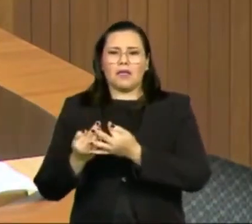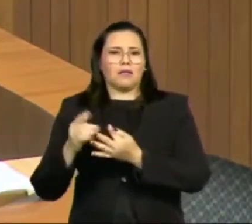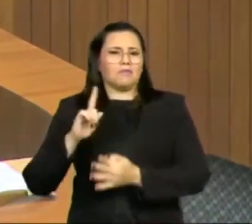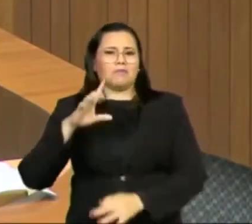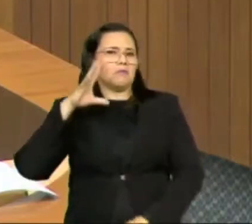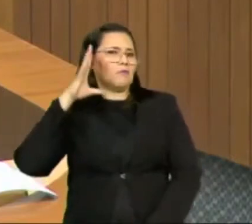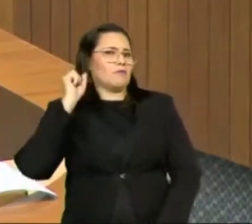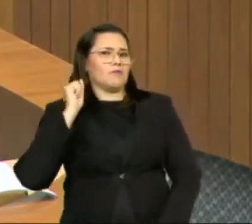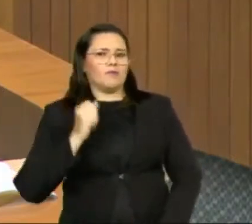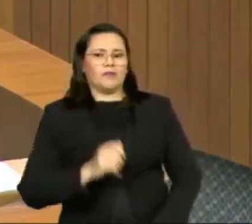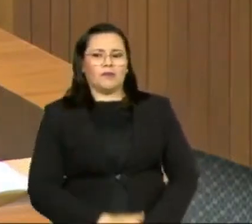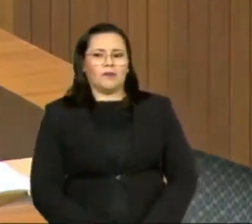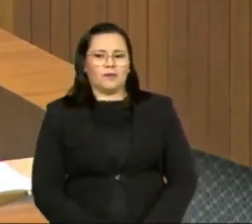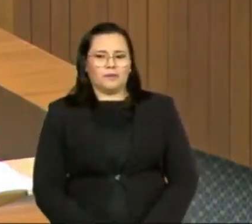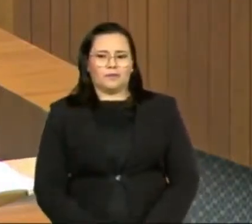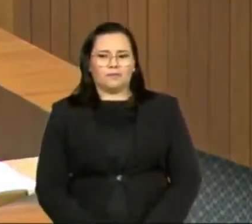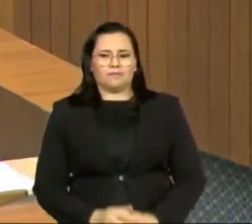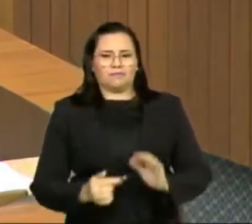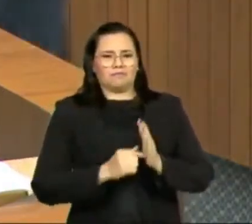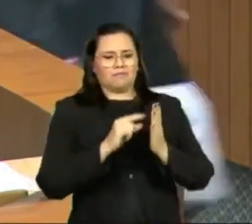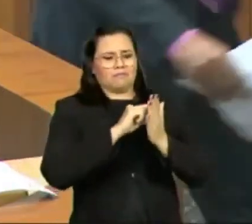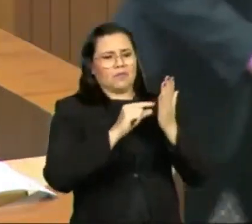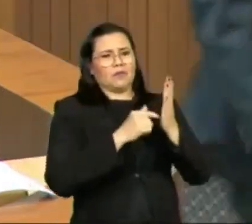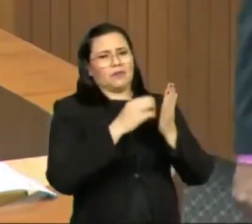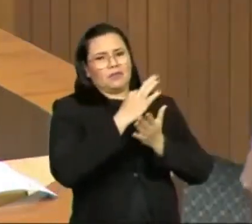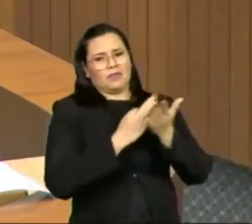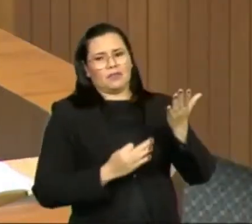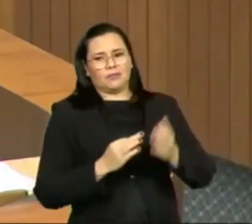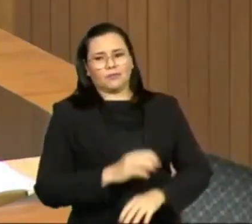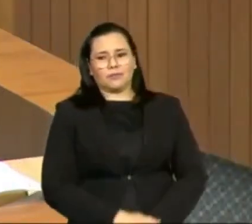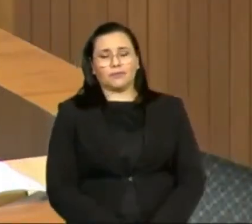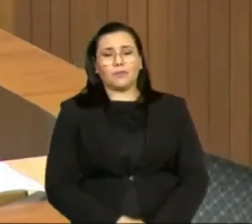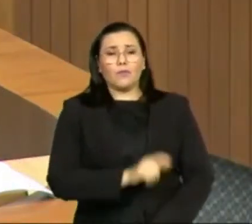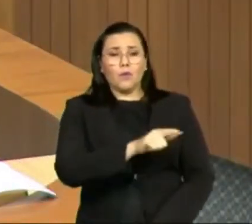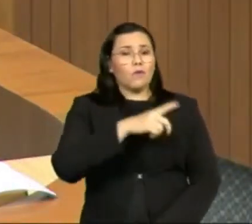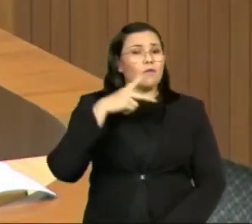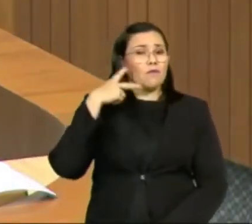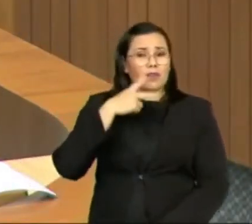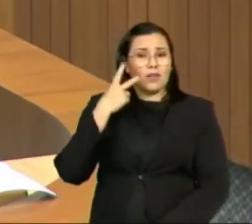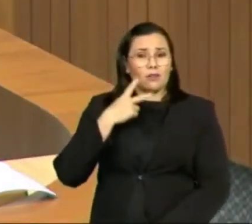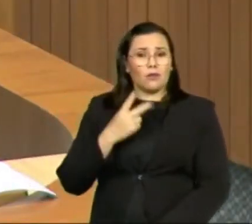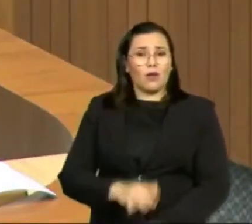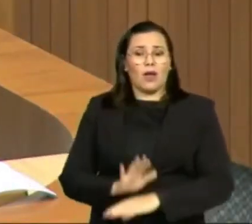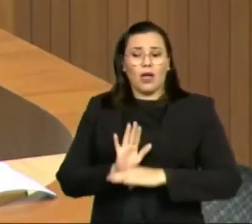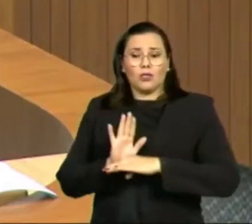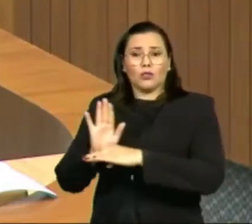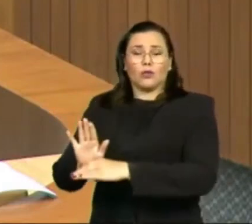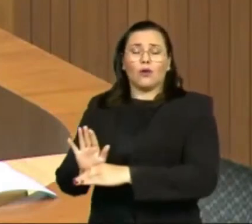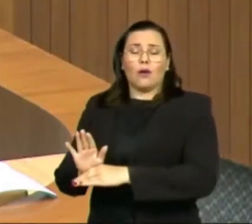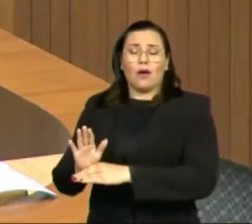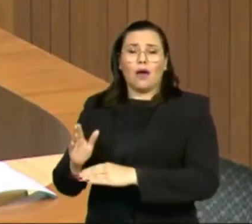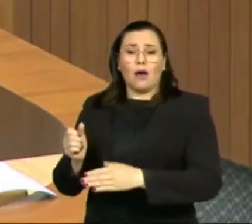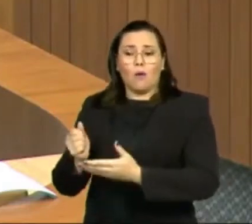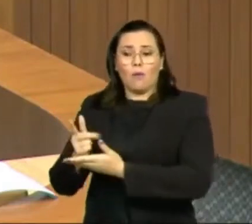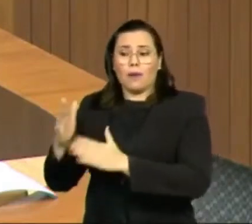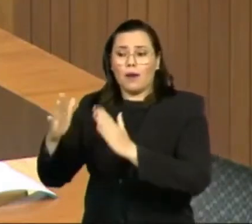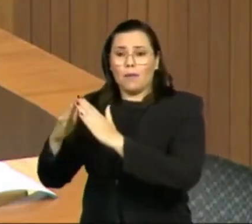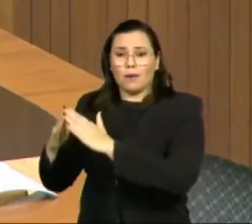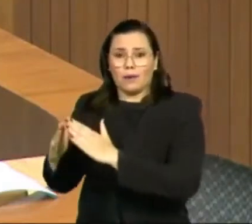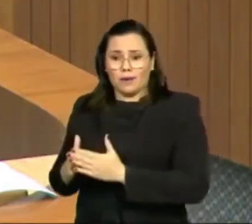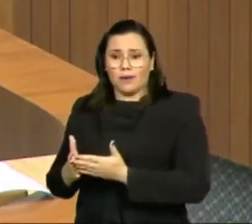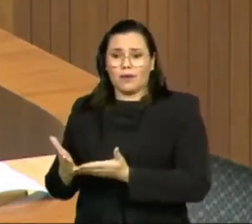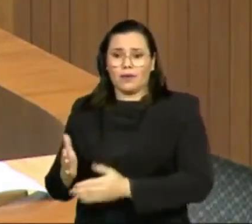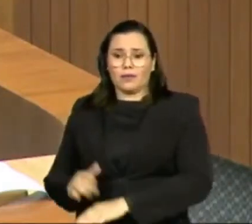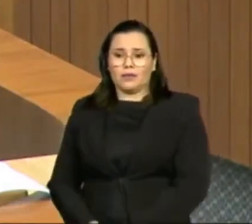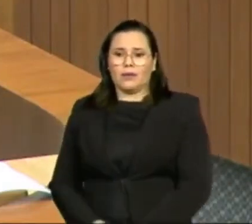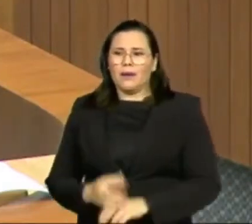ó, esse pedaço aqui é brutal. Domingos ajudou a comprar uma casa para a declarante. Domingos percebeu